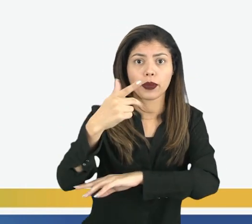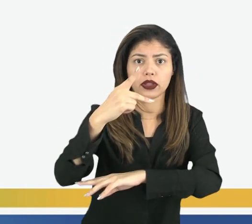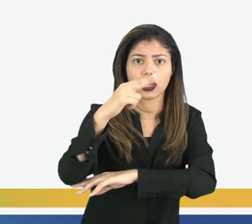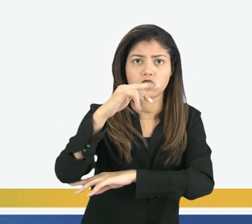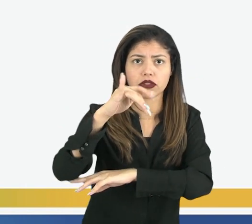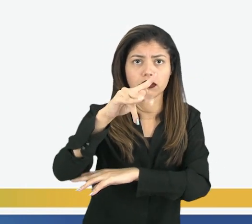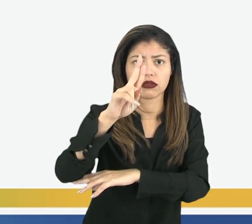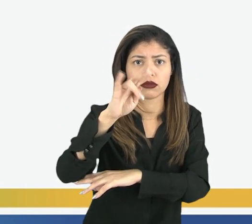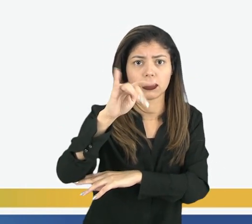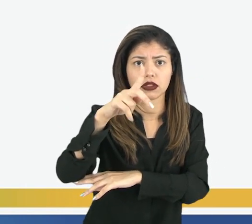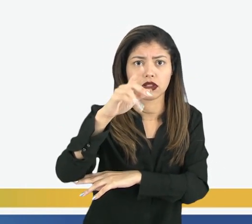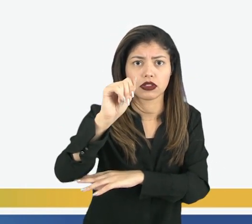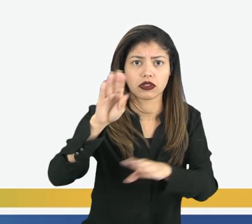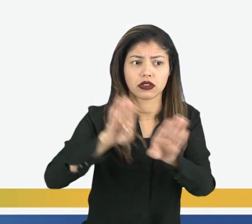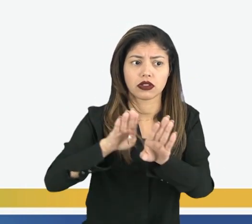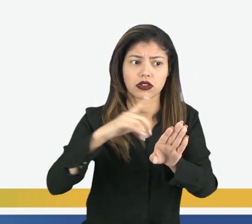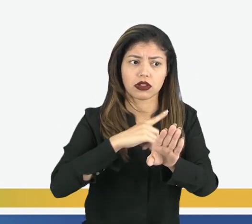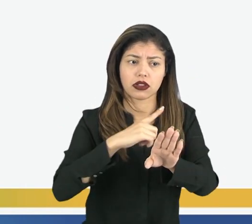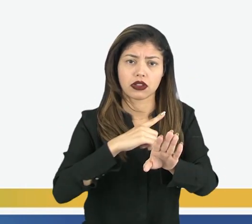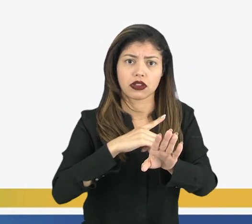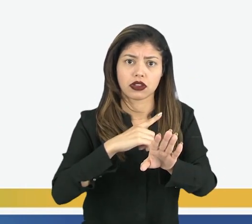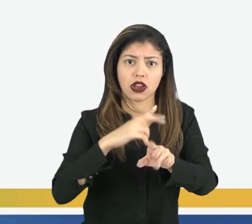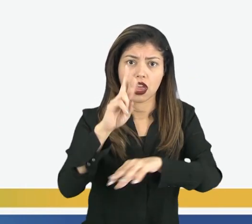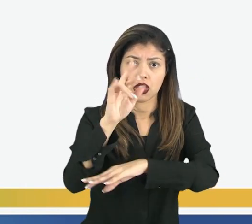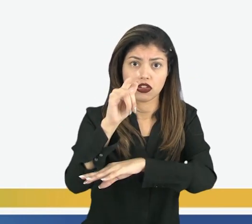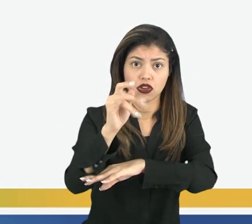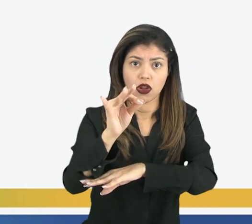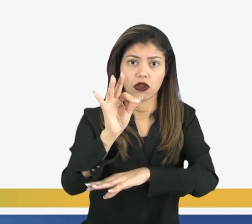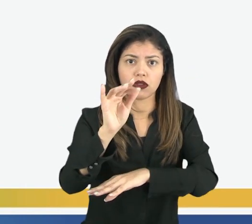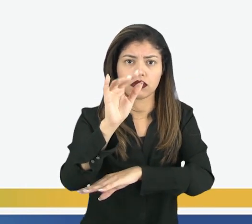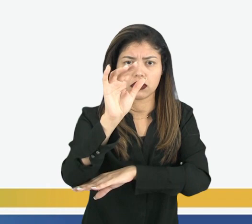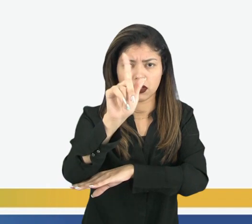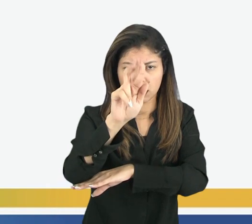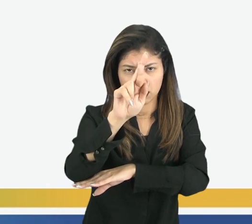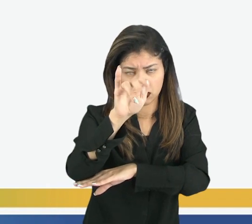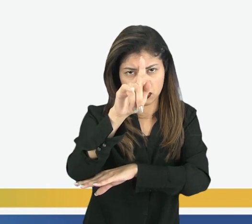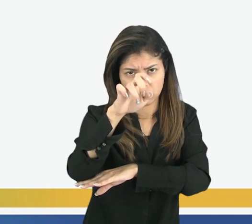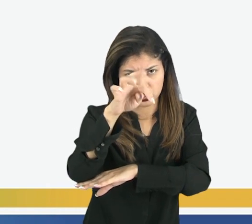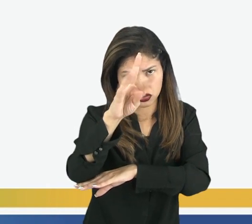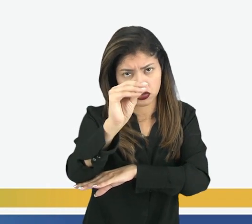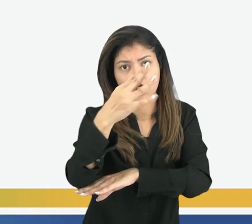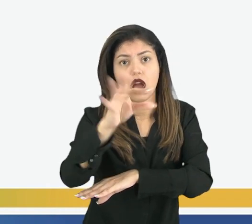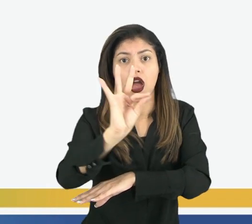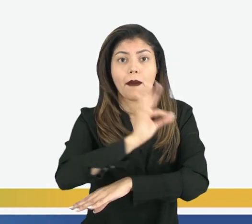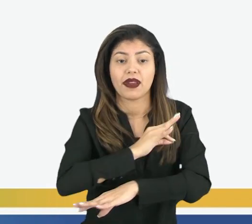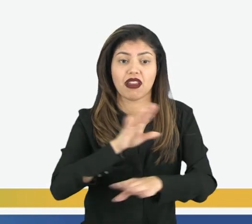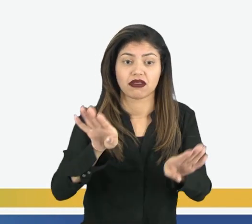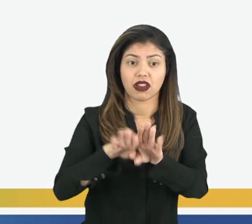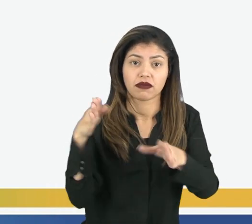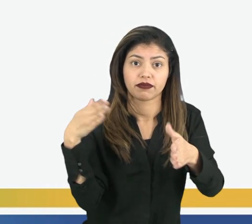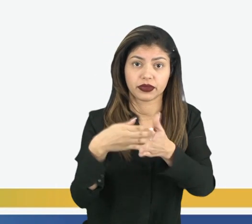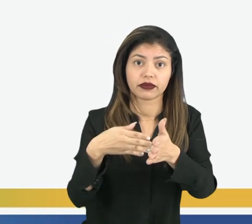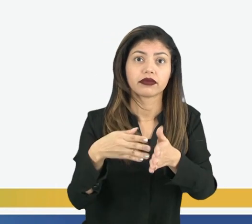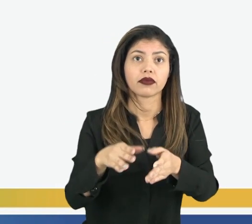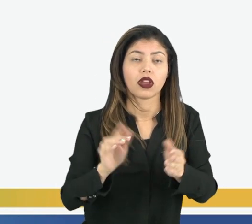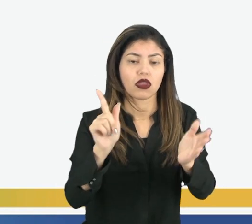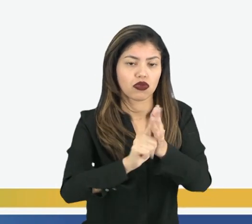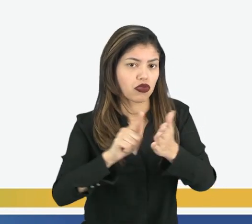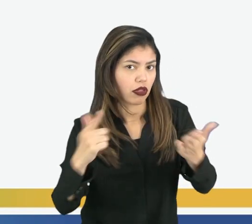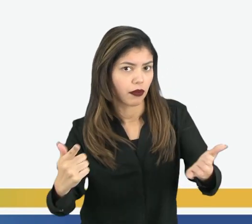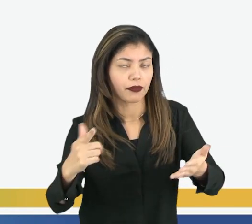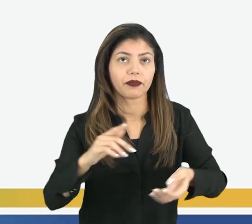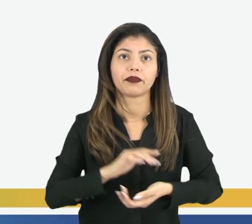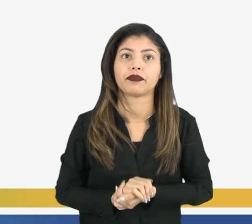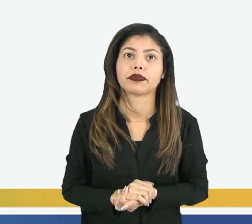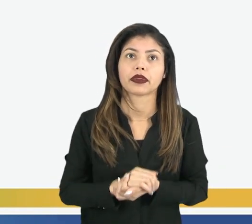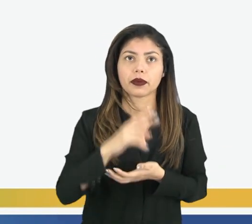esse texto ele faz registros do golpe militar, através dos signos recolhidos em jornais.